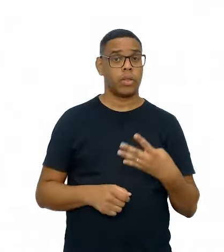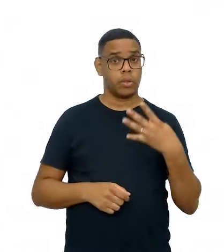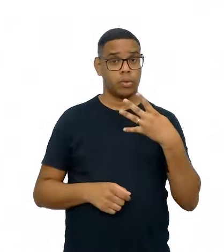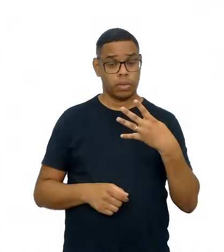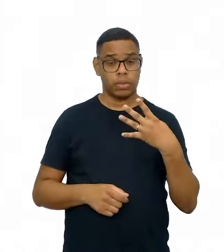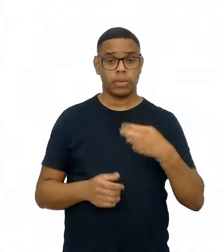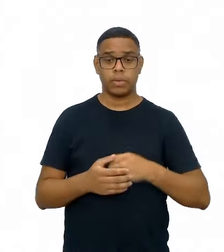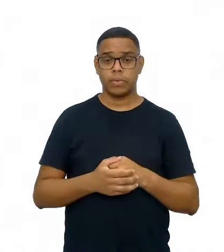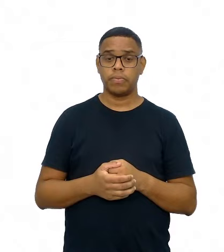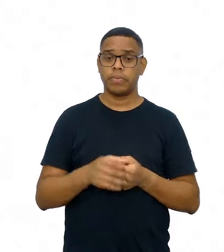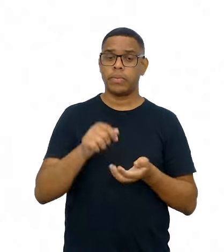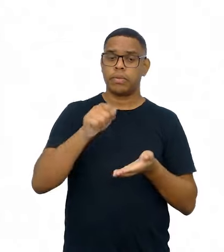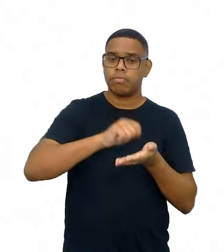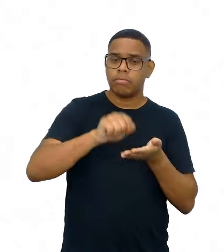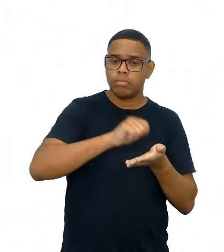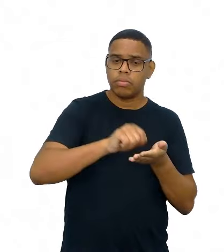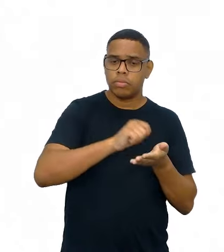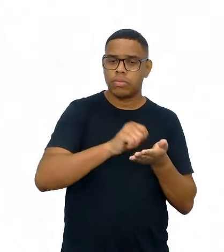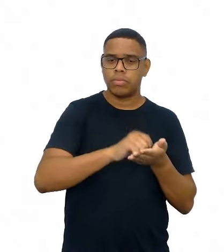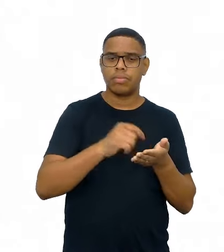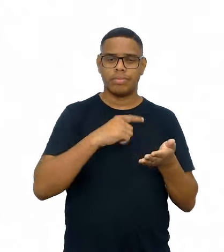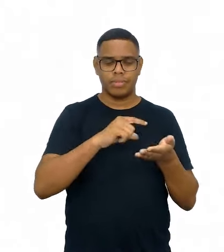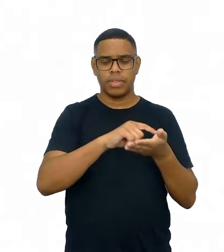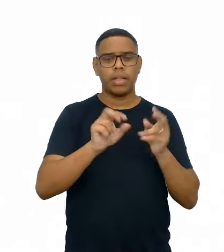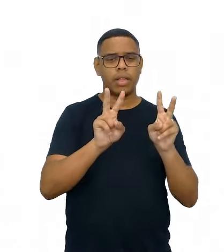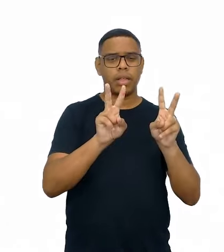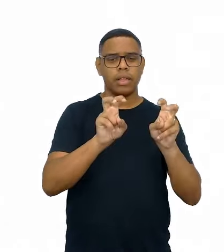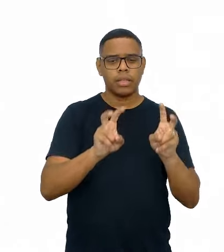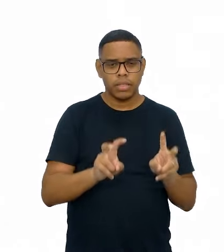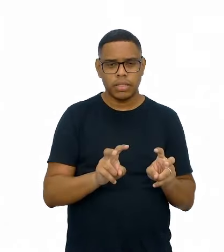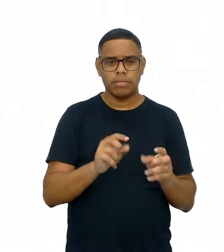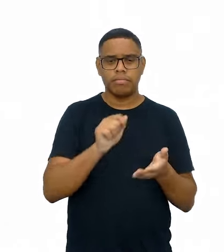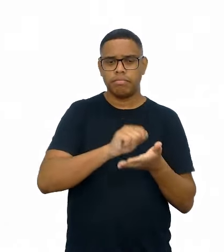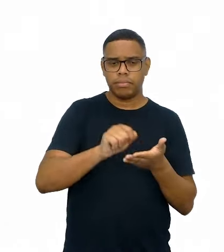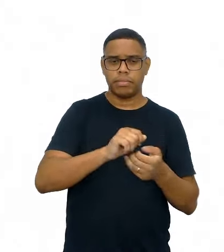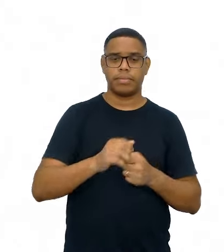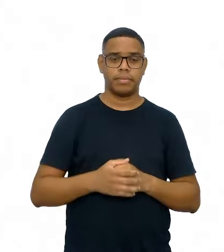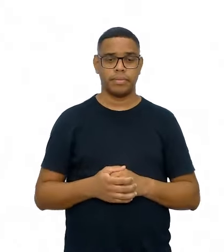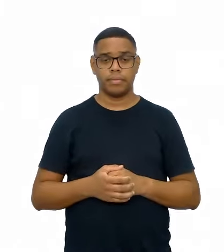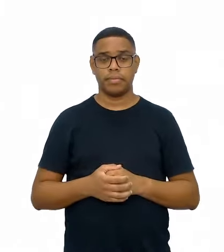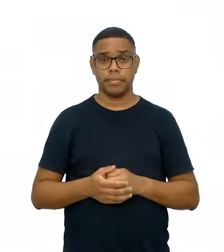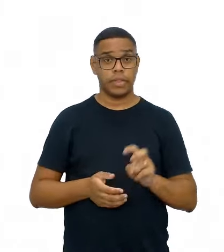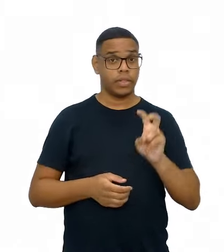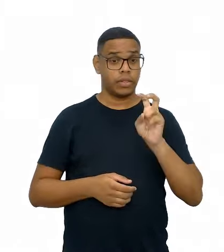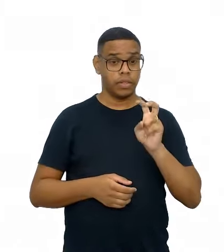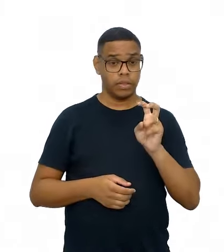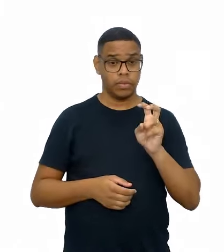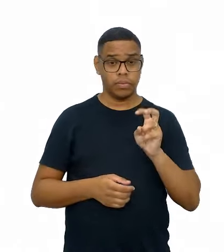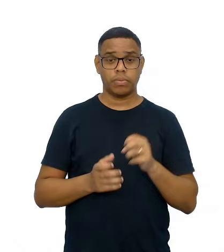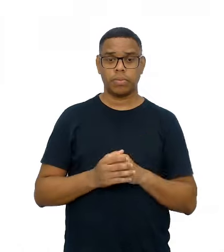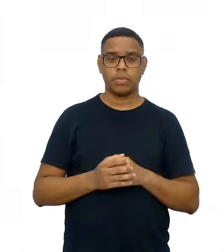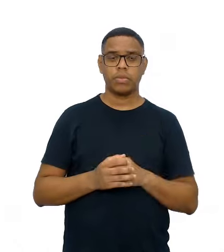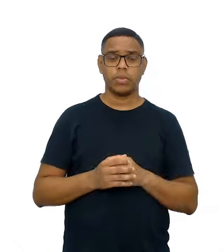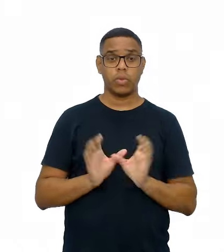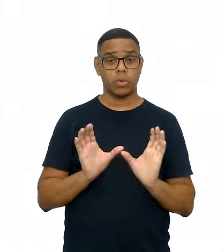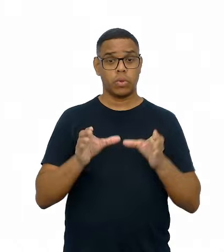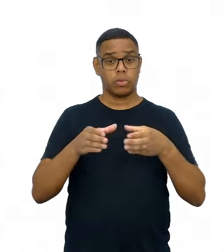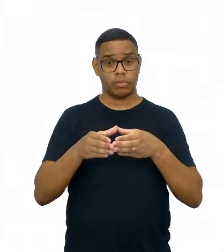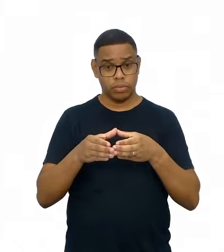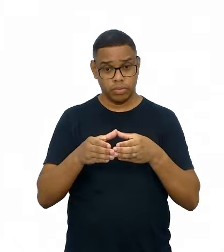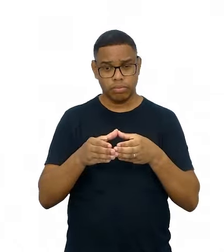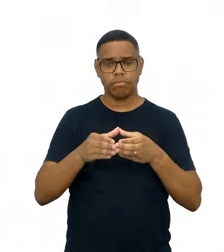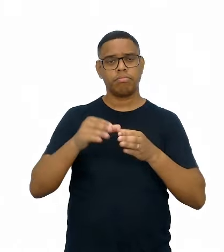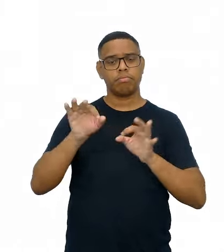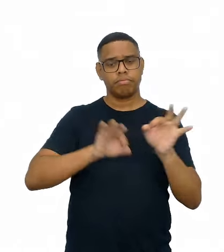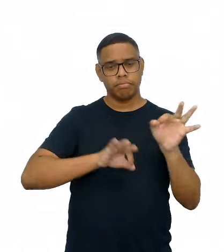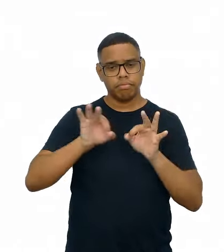Na 5, coletivamente, elaborar um resumo de cada parágrafo e ditá-lo ao professor.